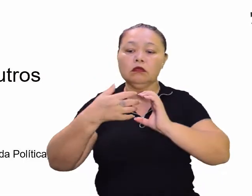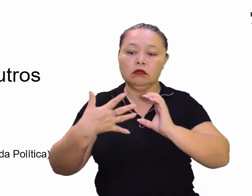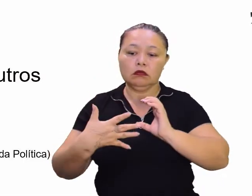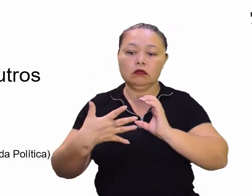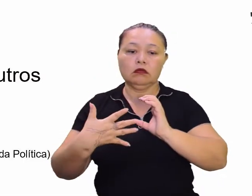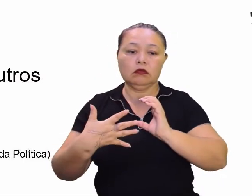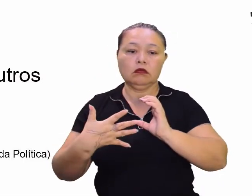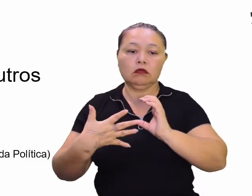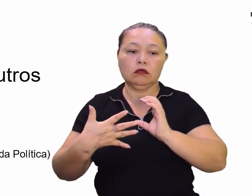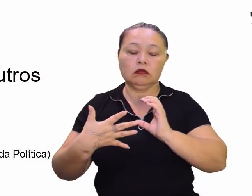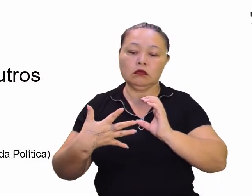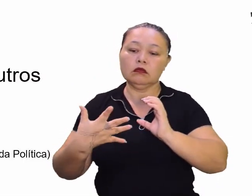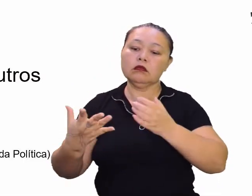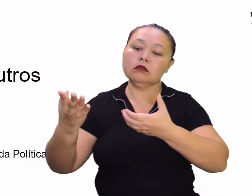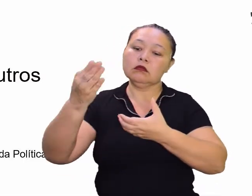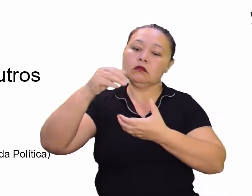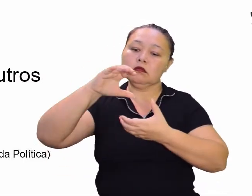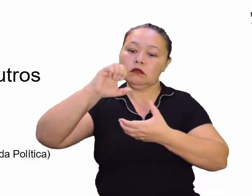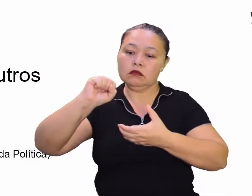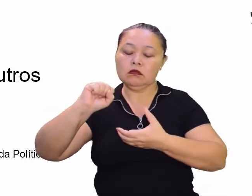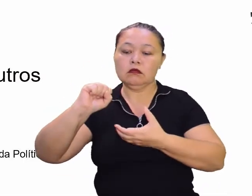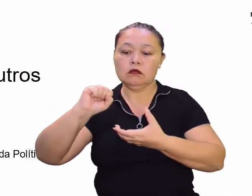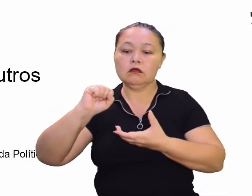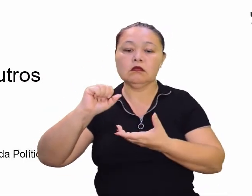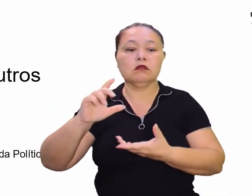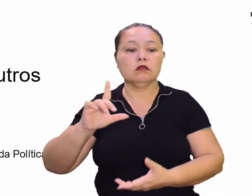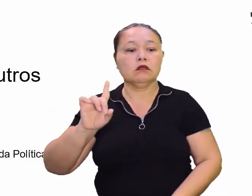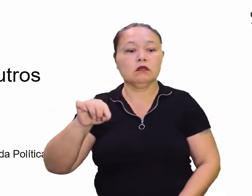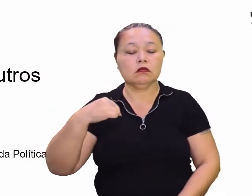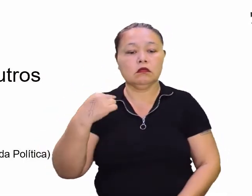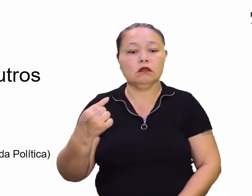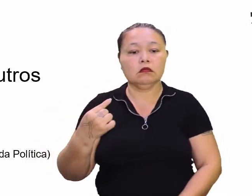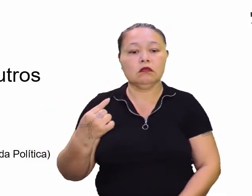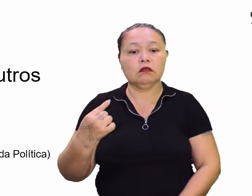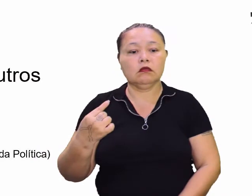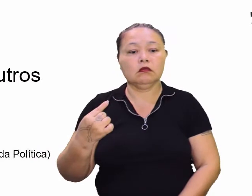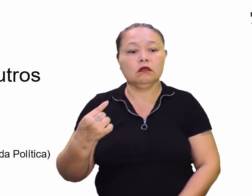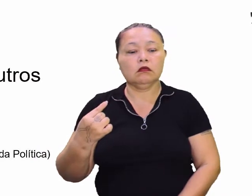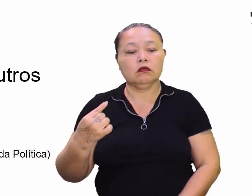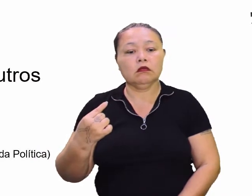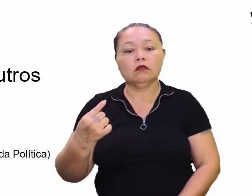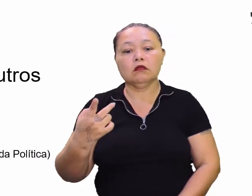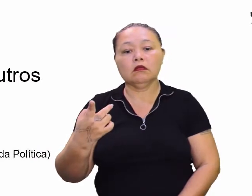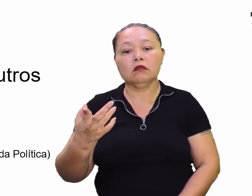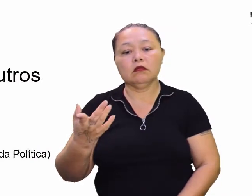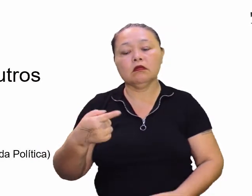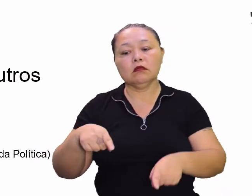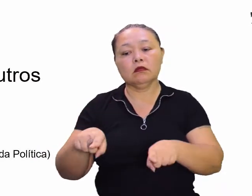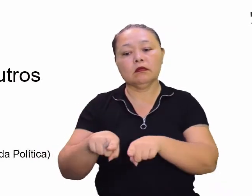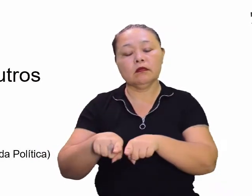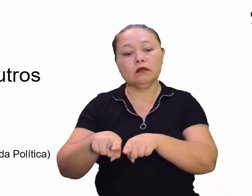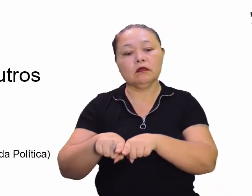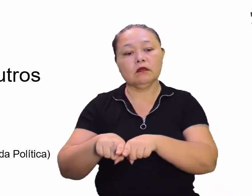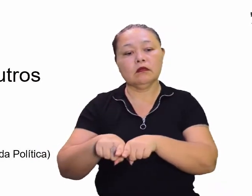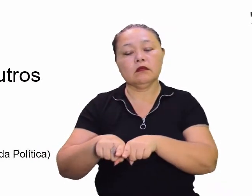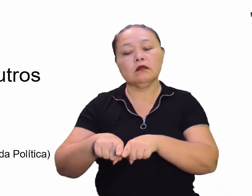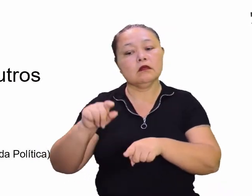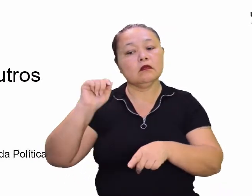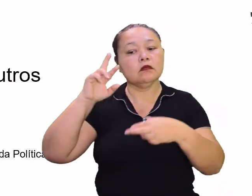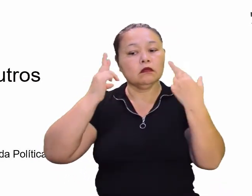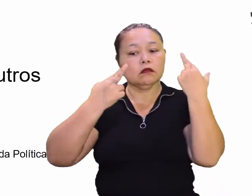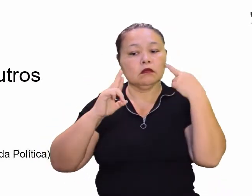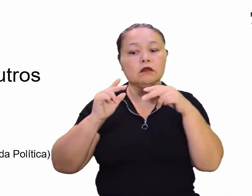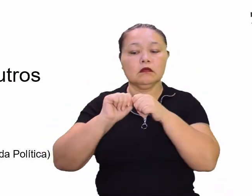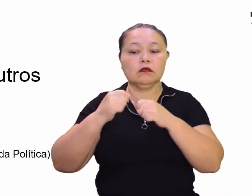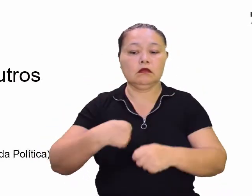características também dos BRICS aí, de uma forma geral. Com uma ressalva aí, a gente fala principalmente da Rússia